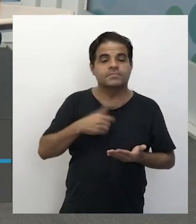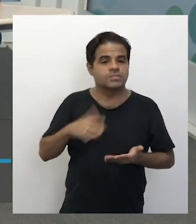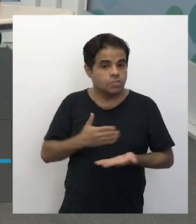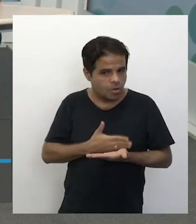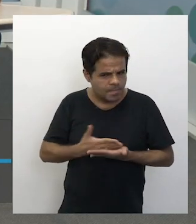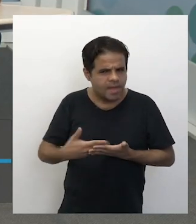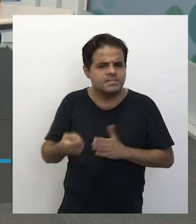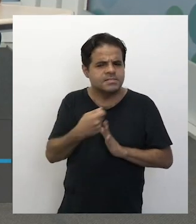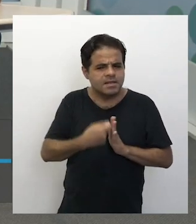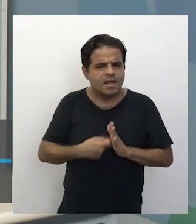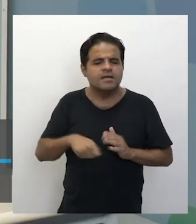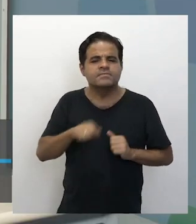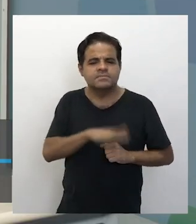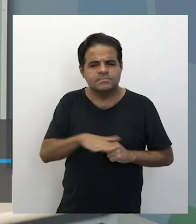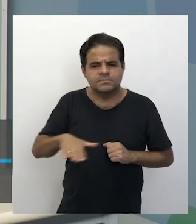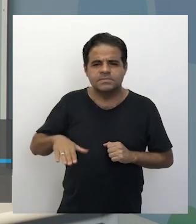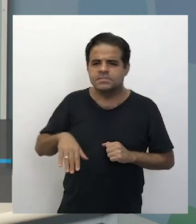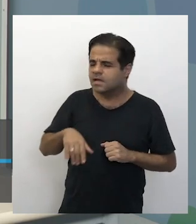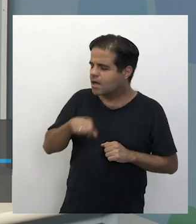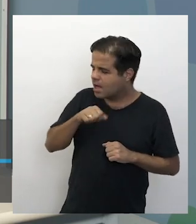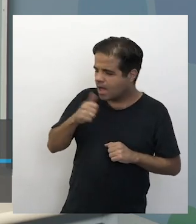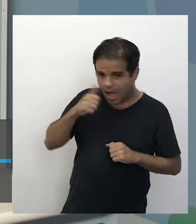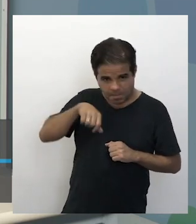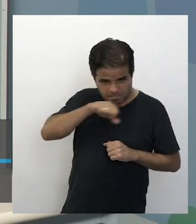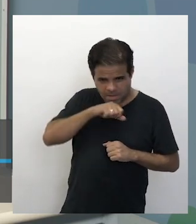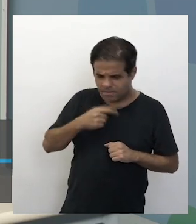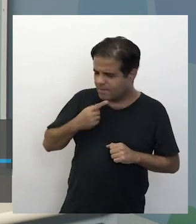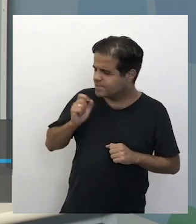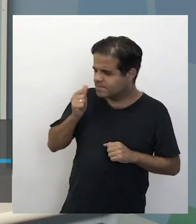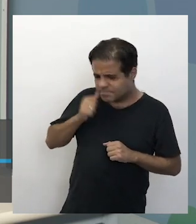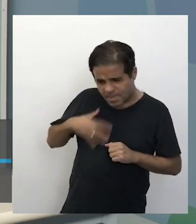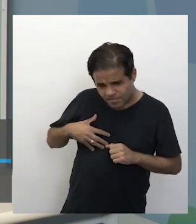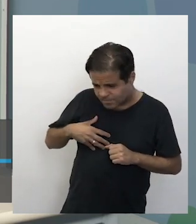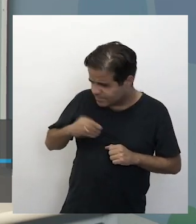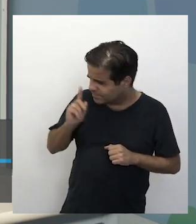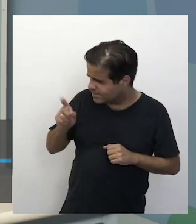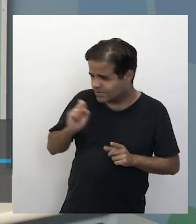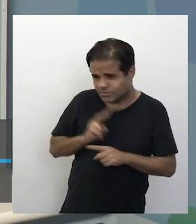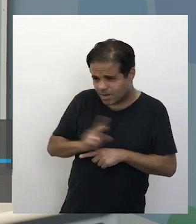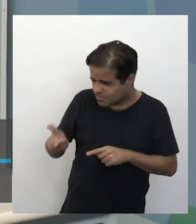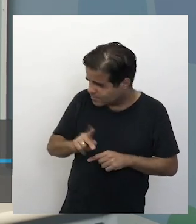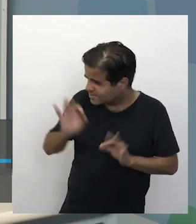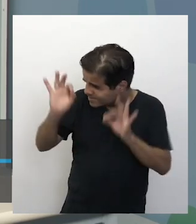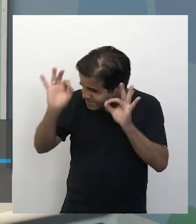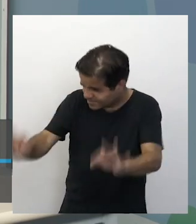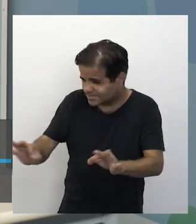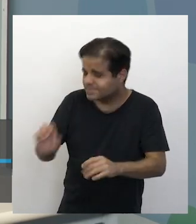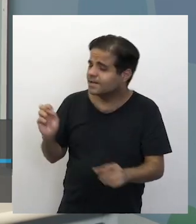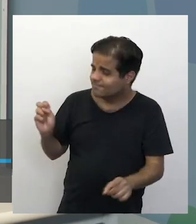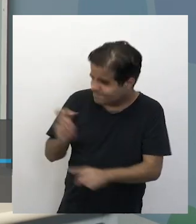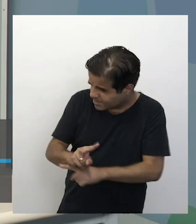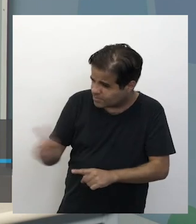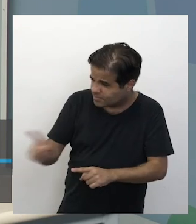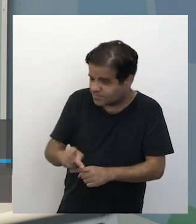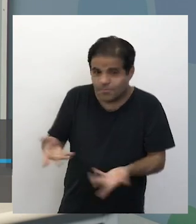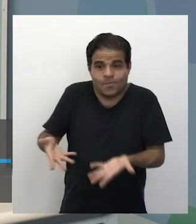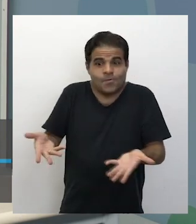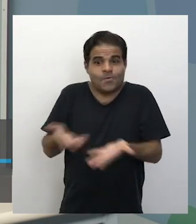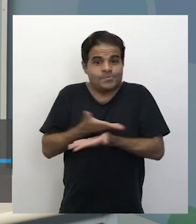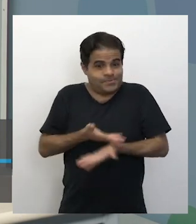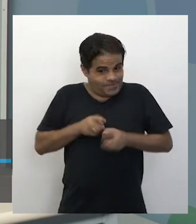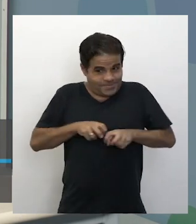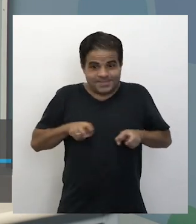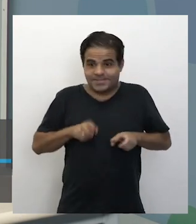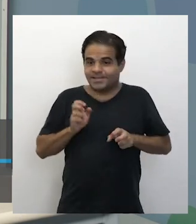infância. Na infância. A minha mãe sempre falava assim para mim, nossa, essa minha filha, ela vai ser professora. Meu Deus, essa menina vai ser professora. E aí, né, olha a gente aqui